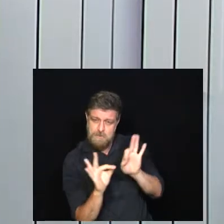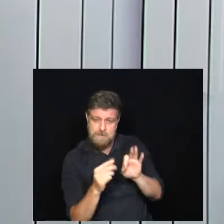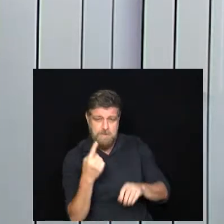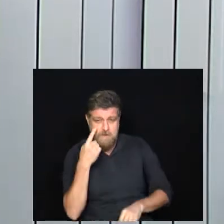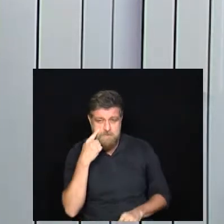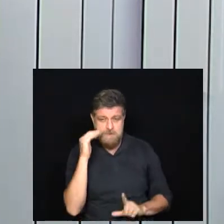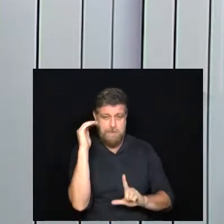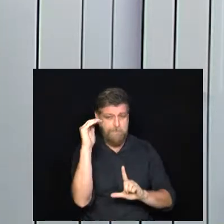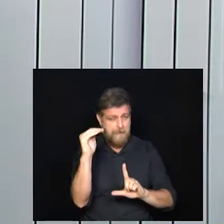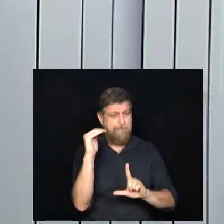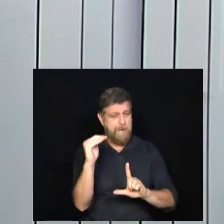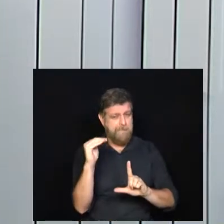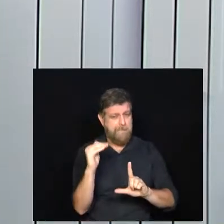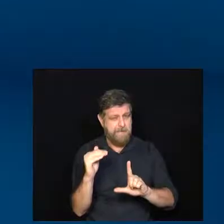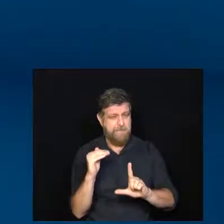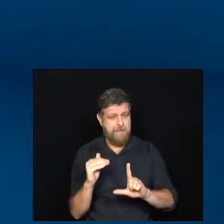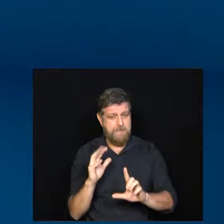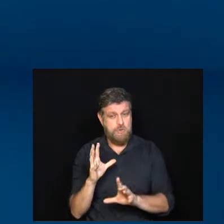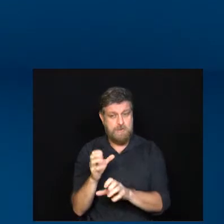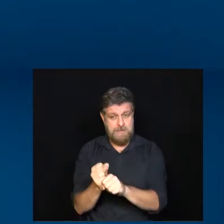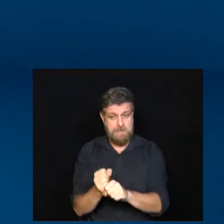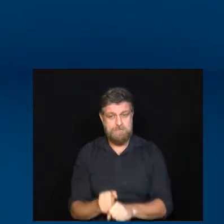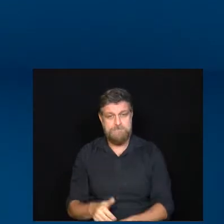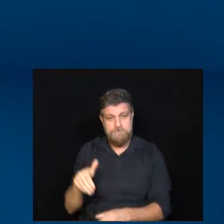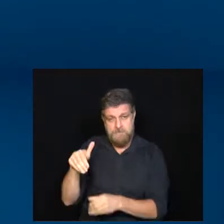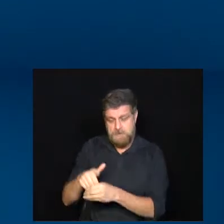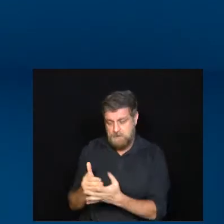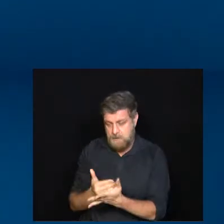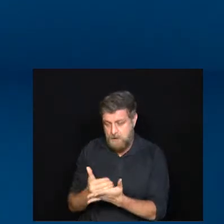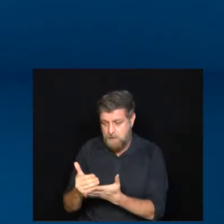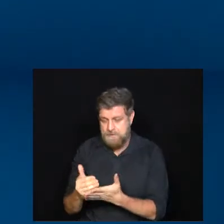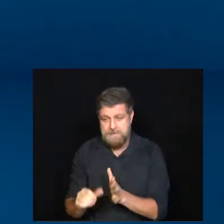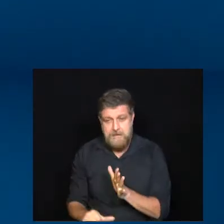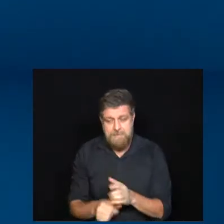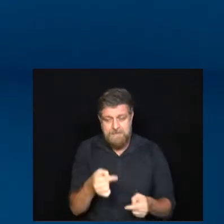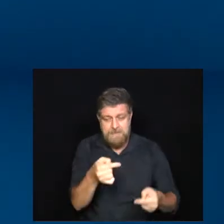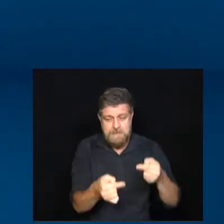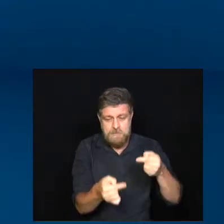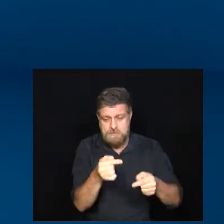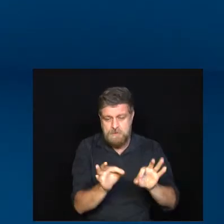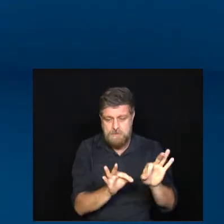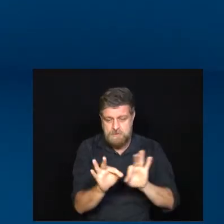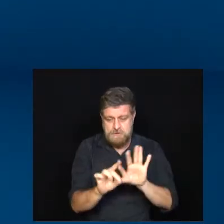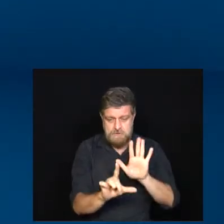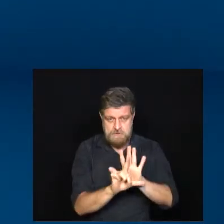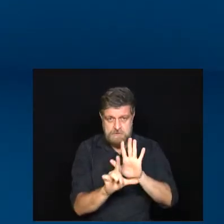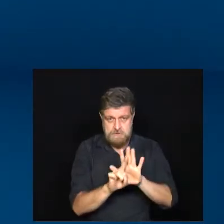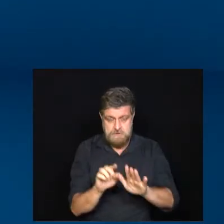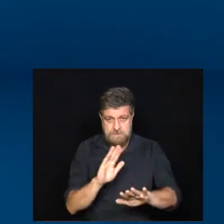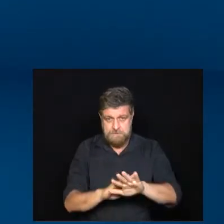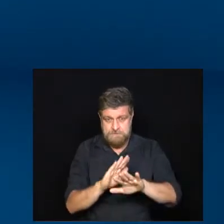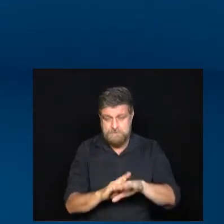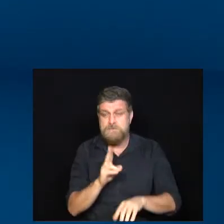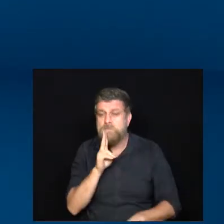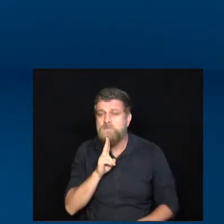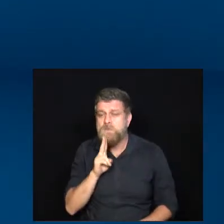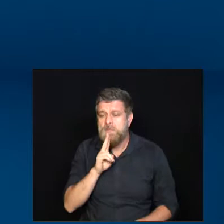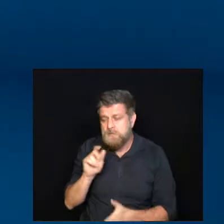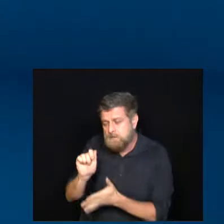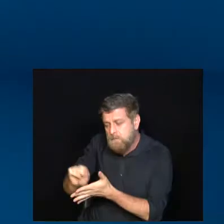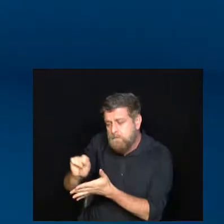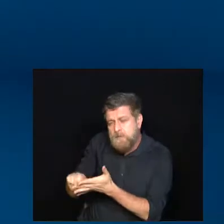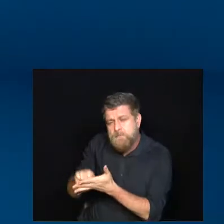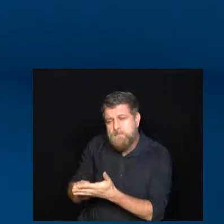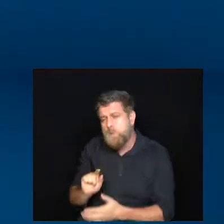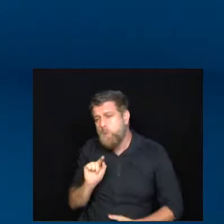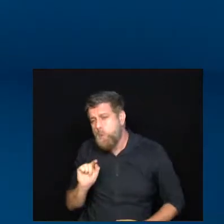agora a pauta completa. A votação começa com a primeira discussão do projeto de lei de autoria do vereador Nelson Osseri,